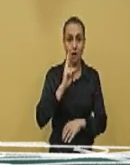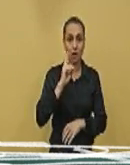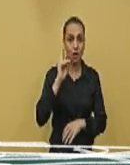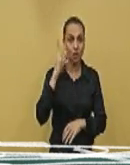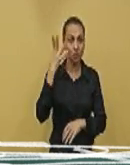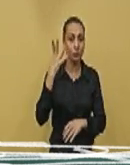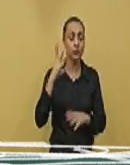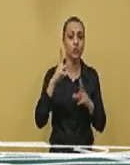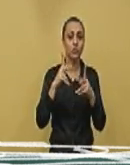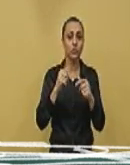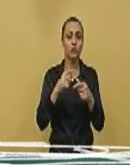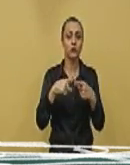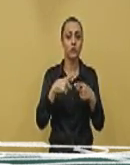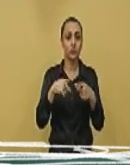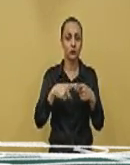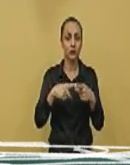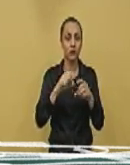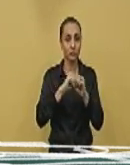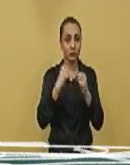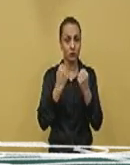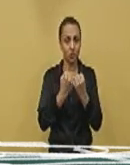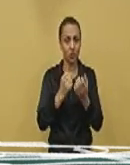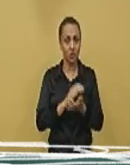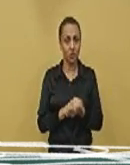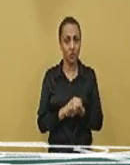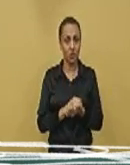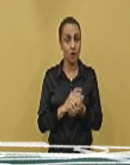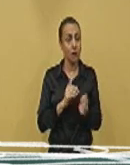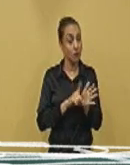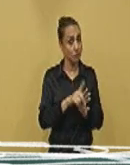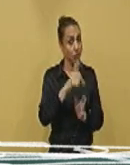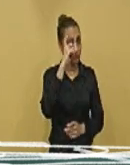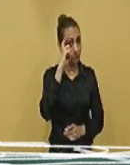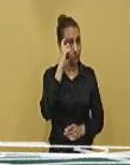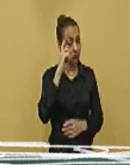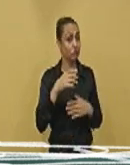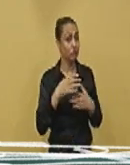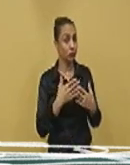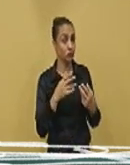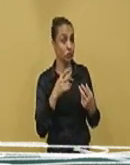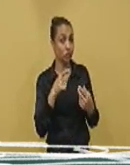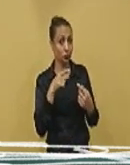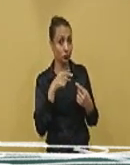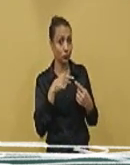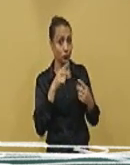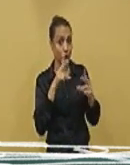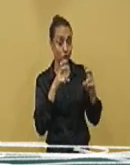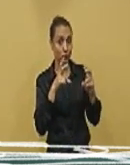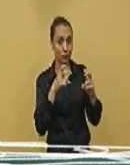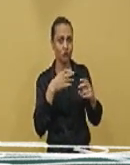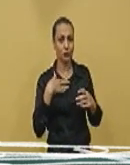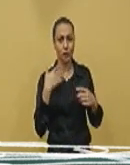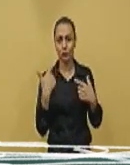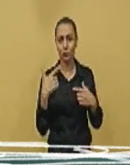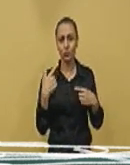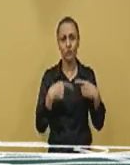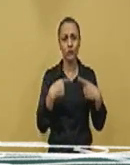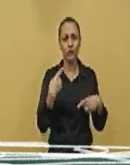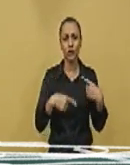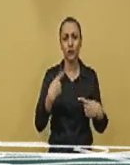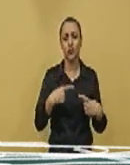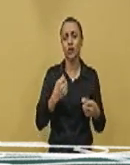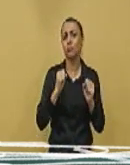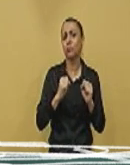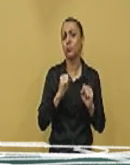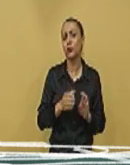A pergunta, professor Etienne. Em função disso, acredito que não há alquimia política que possa extrair uma